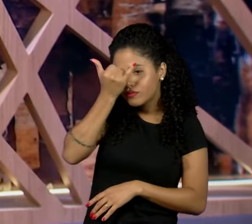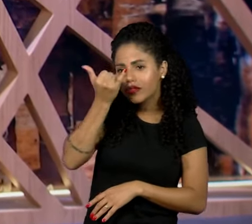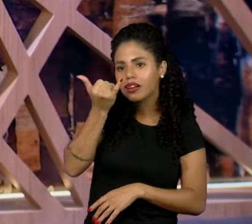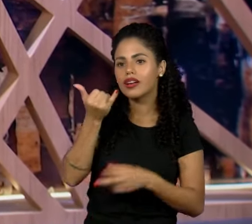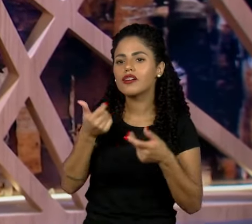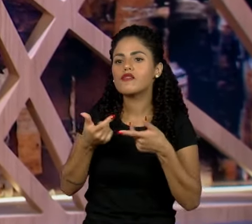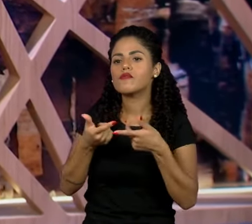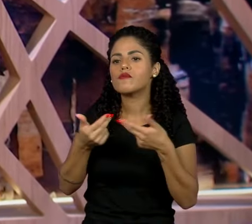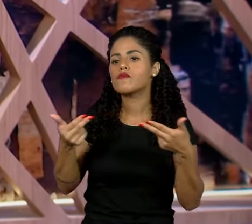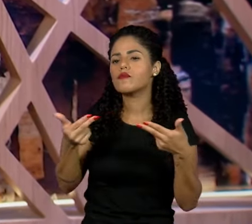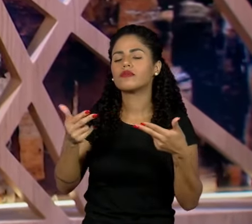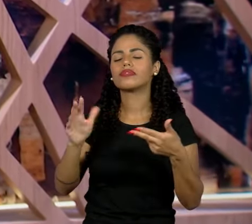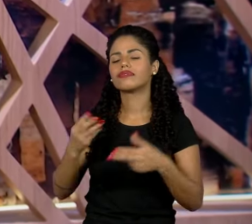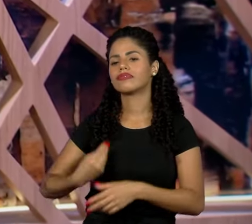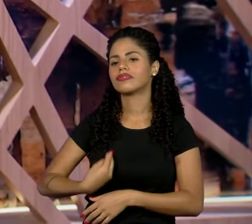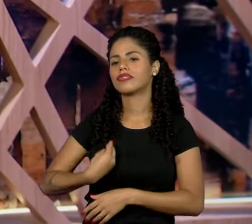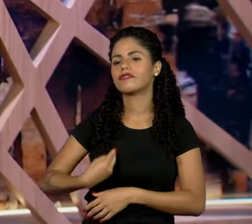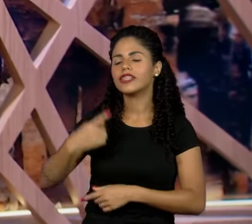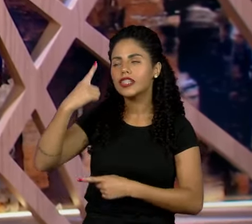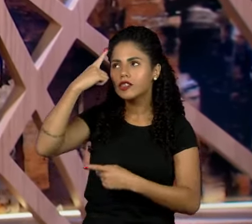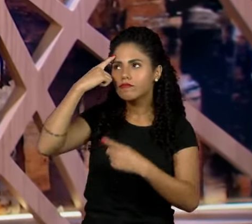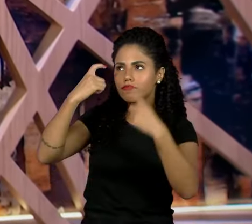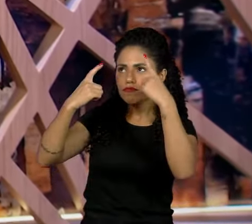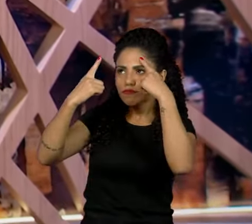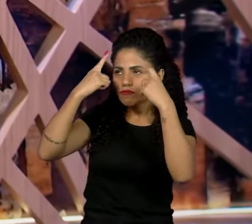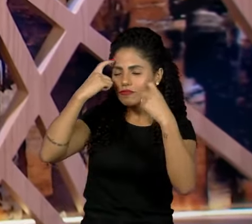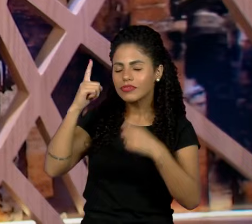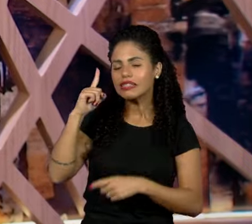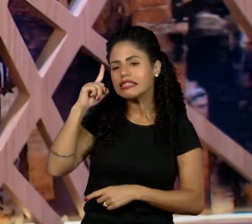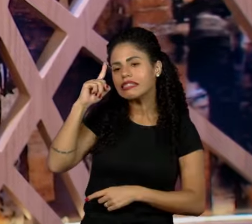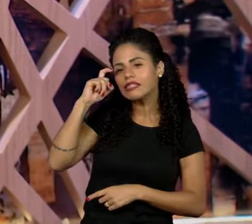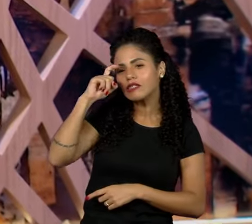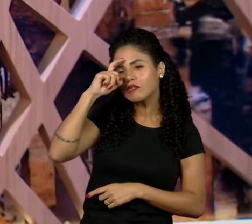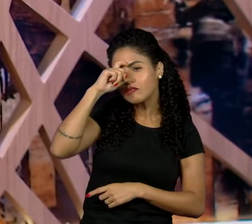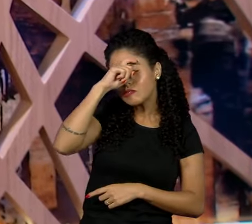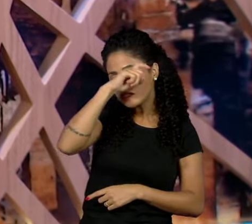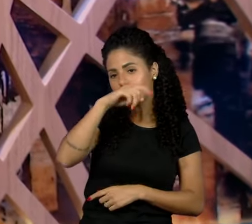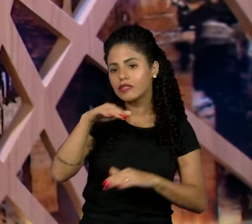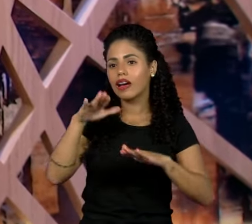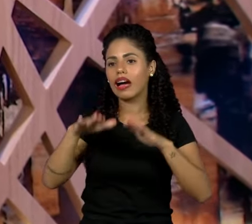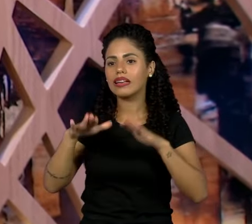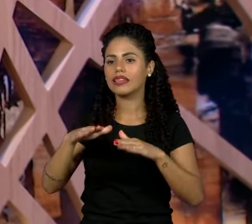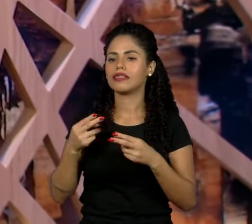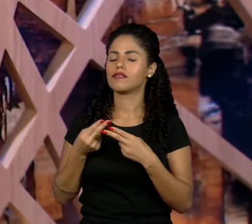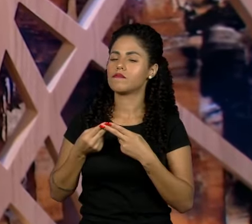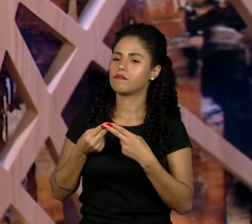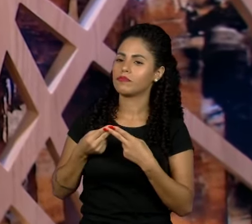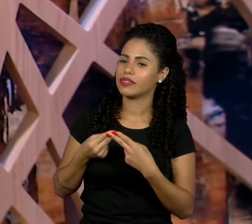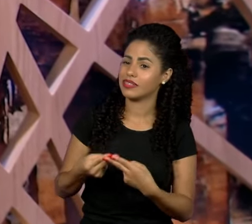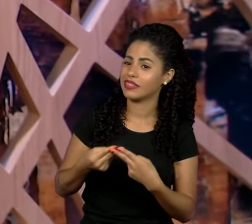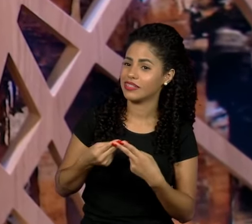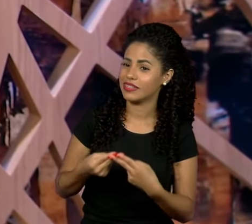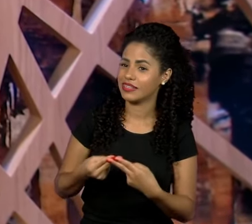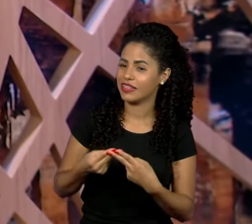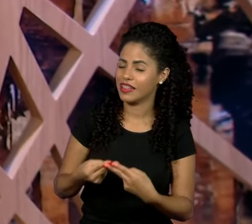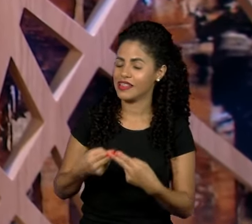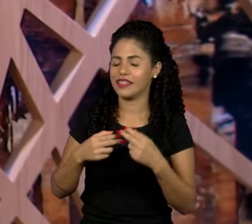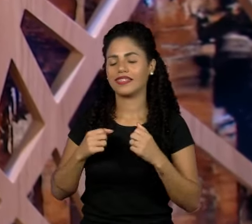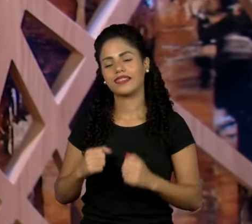muitas palavras aqui, muitas ideias que são difíceis, né? Quando a gente fala em paciência, quando a gente fala